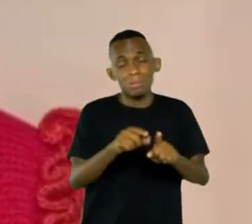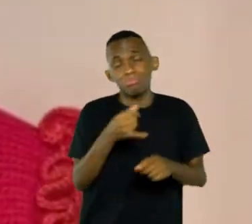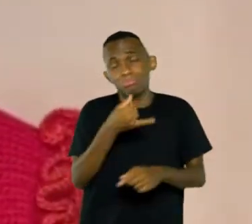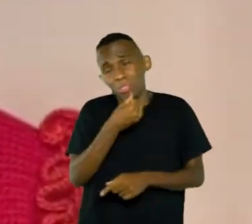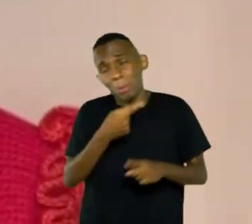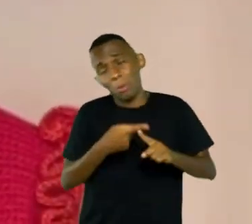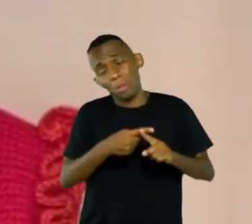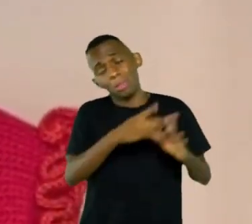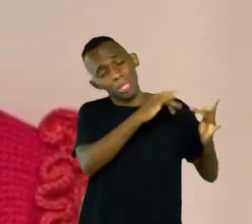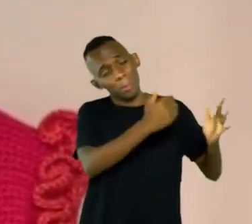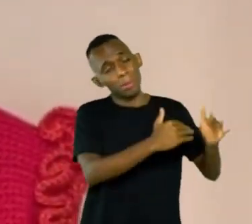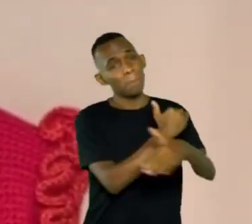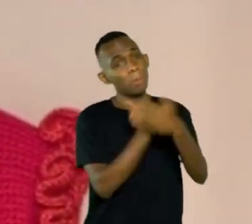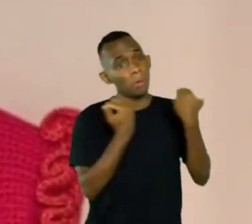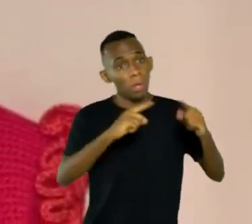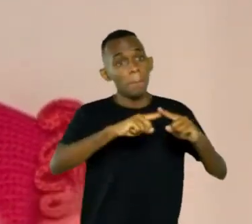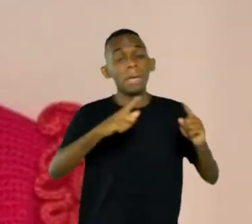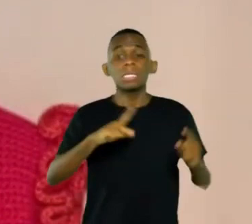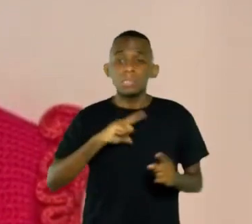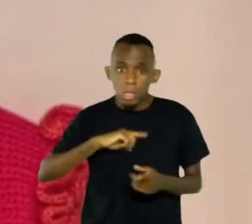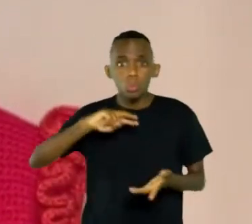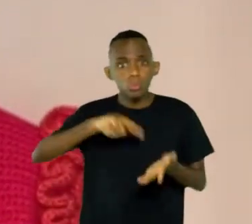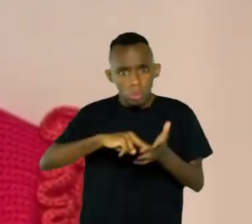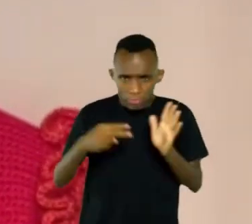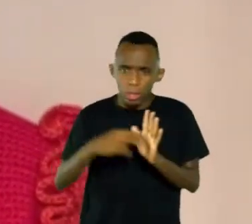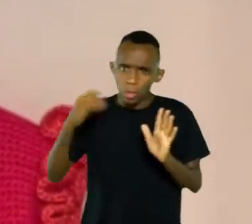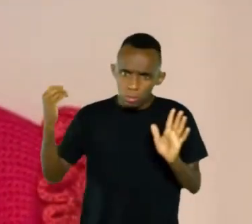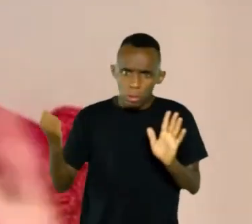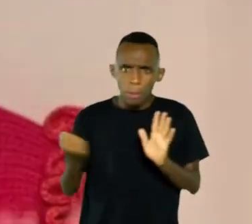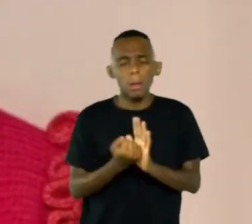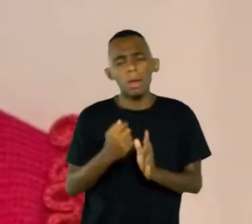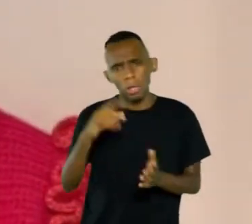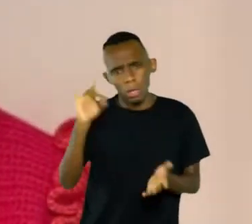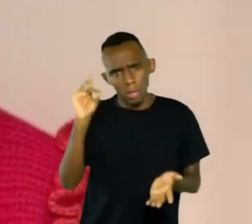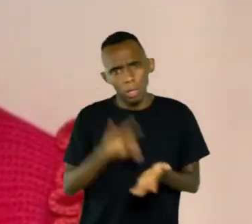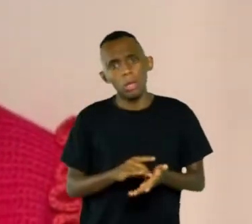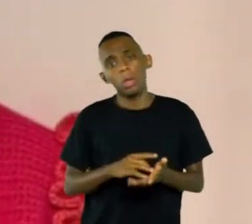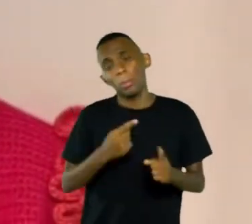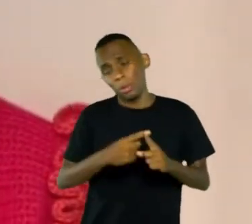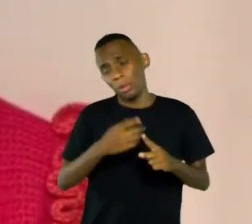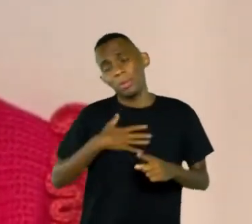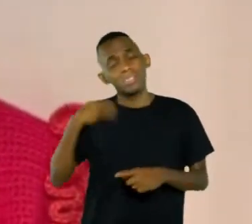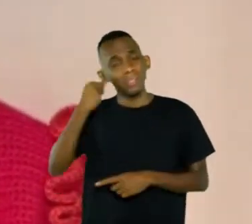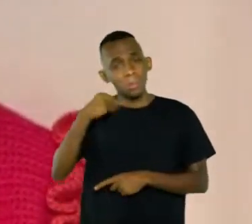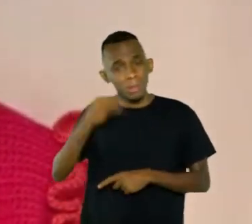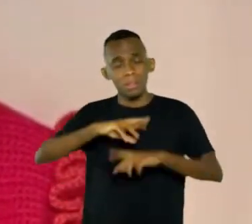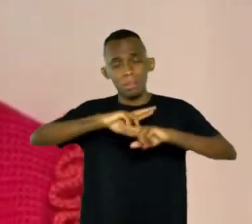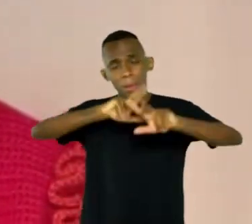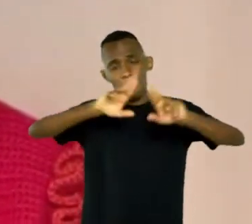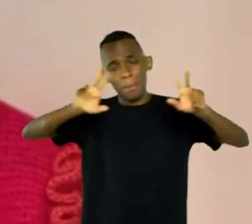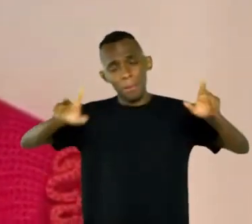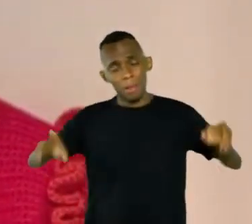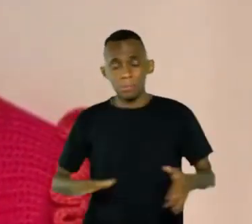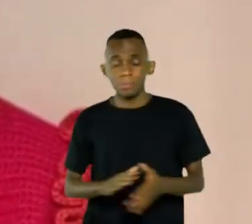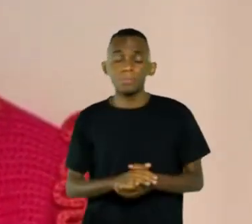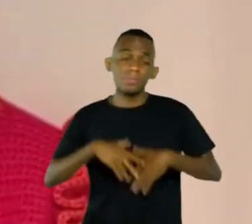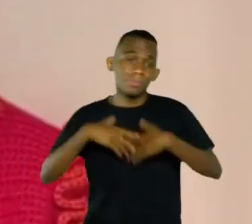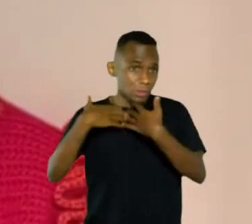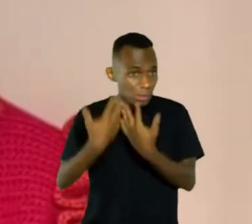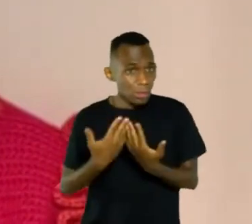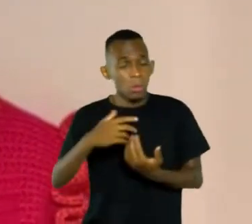que faz muito sentido até pela maneira como aconteceu a minha história, que é cheia de paradoxos, né? E é isso, né, gente? A